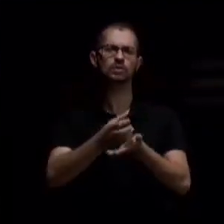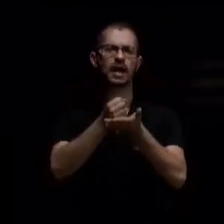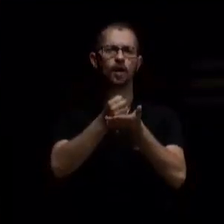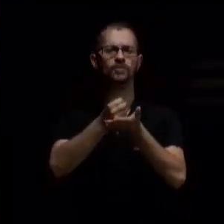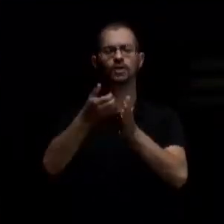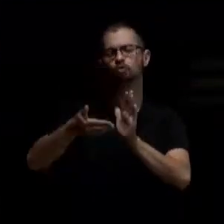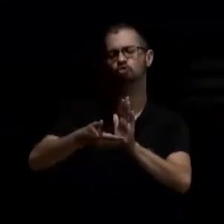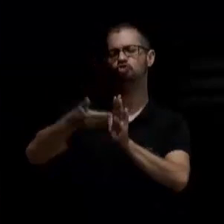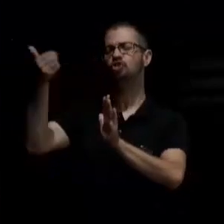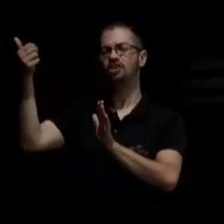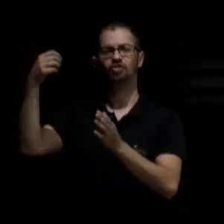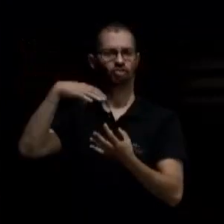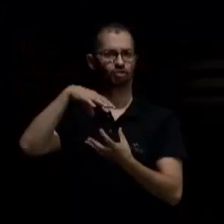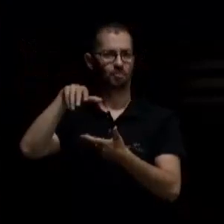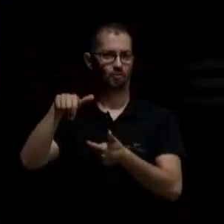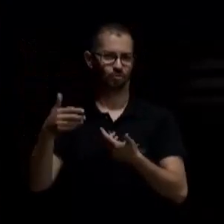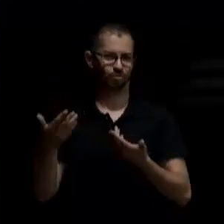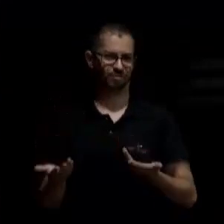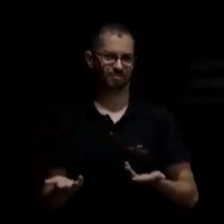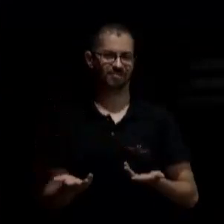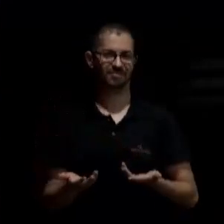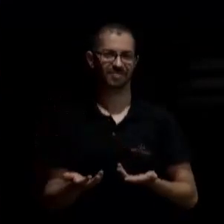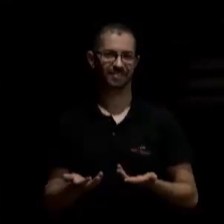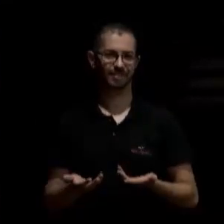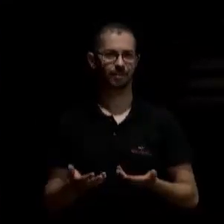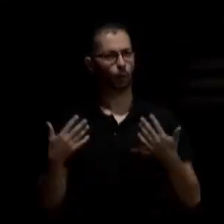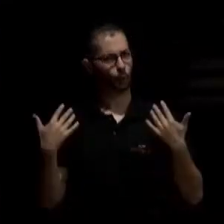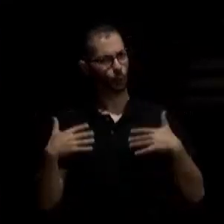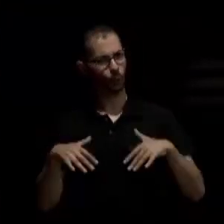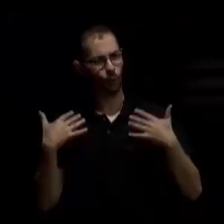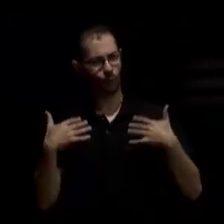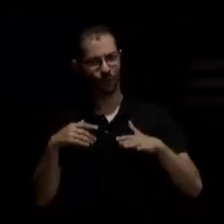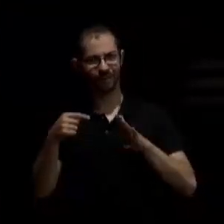logo a gente do mundo? Olha que pergunta.